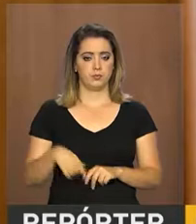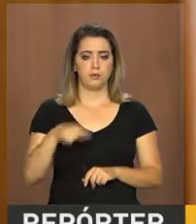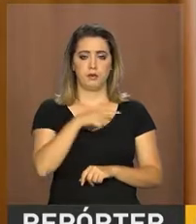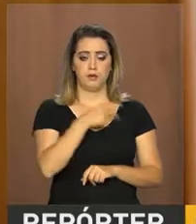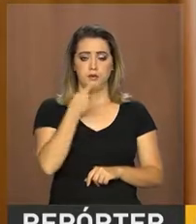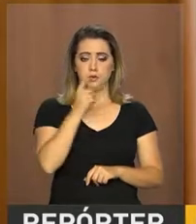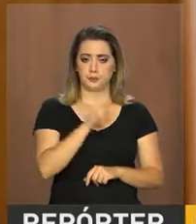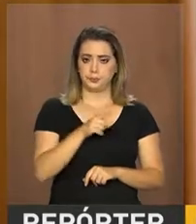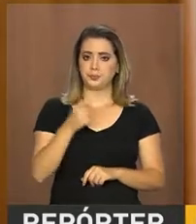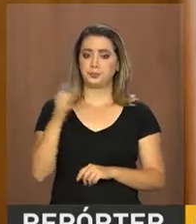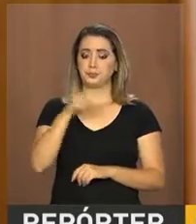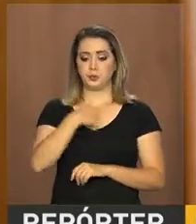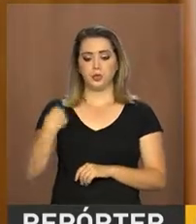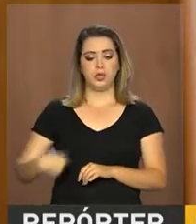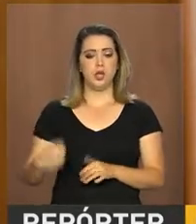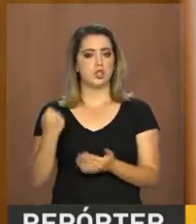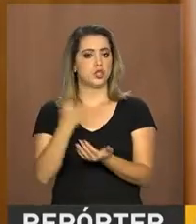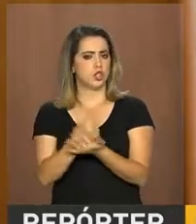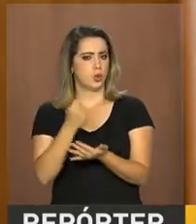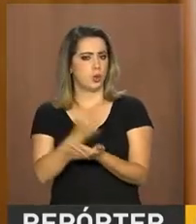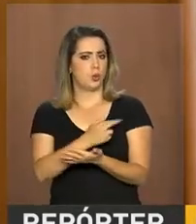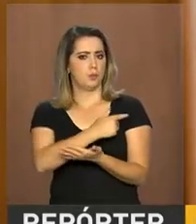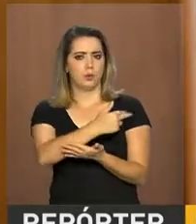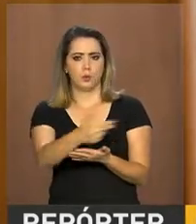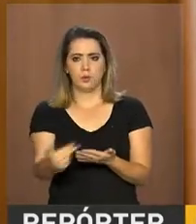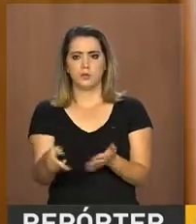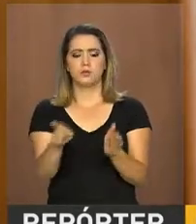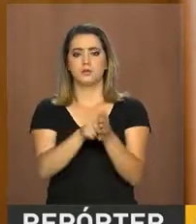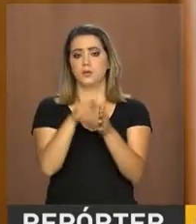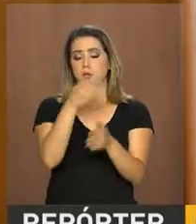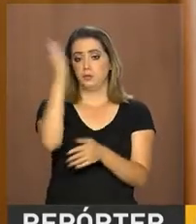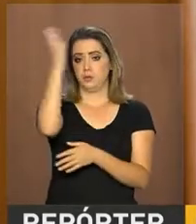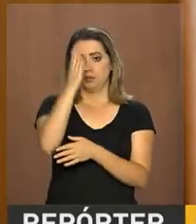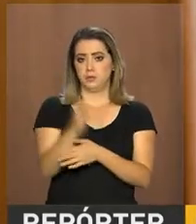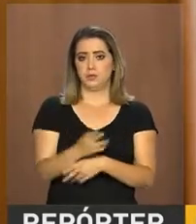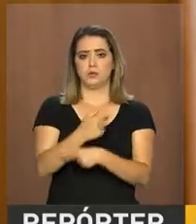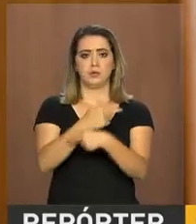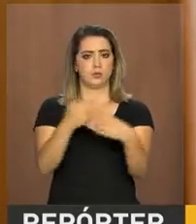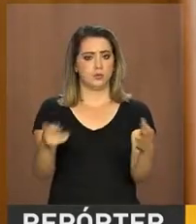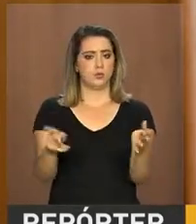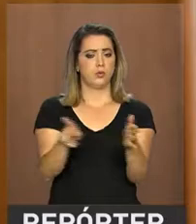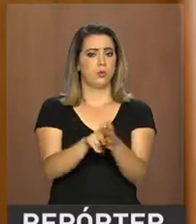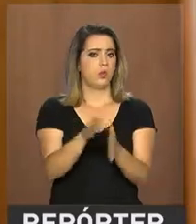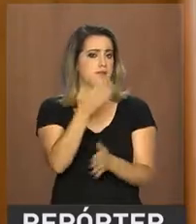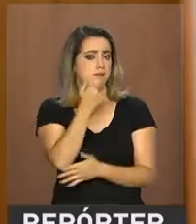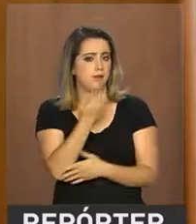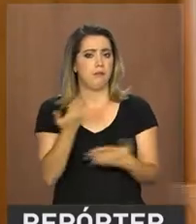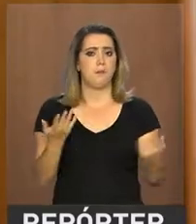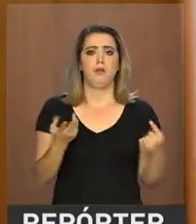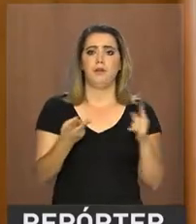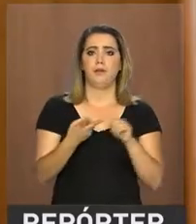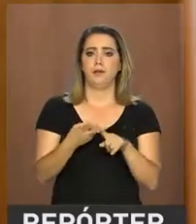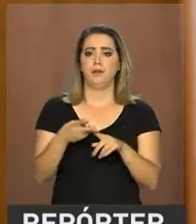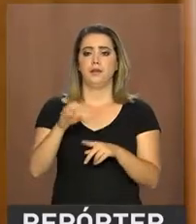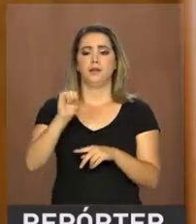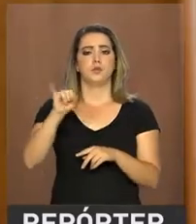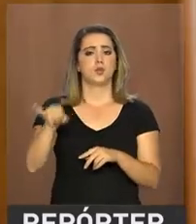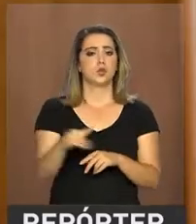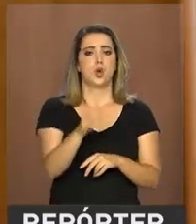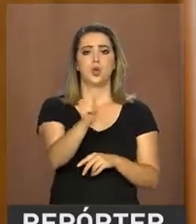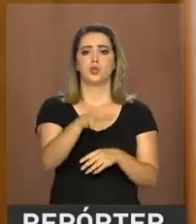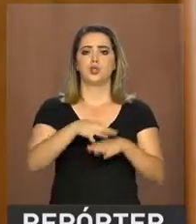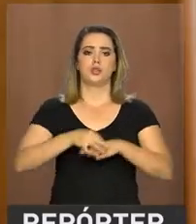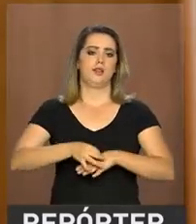brasileiras de minério de ferro de commodities alimentares na de soja de carne